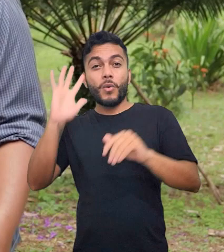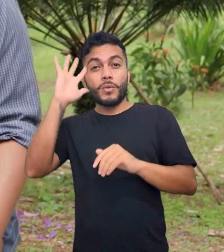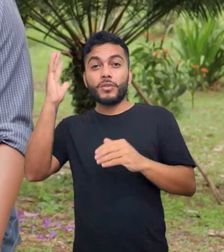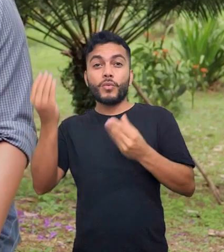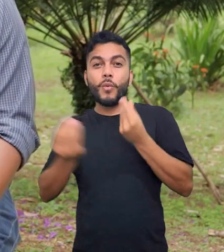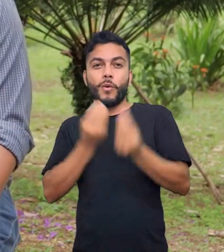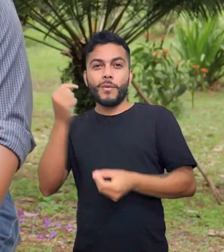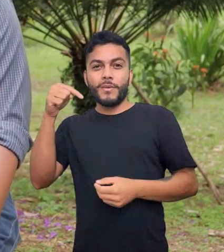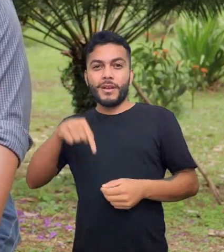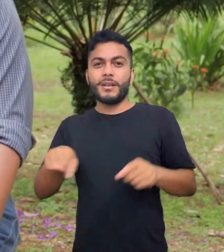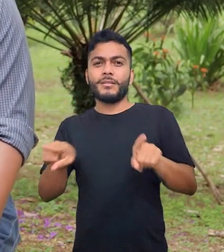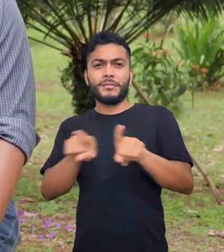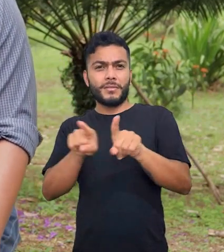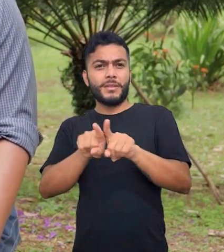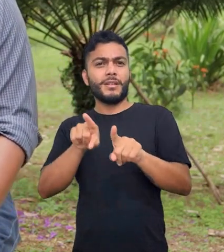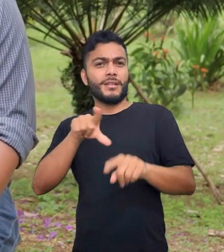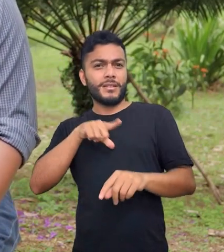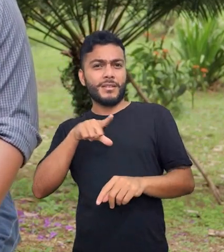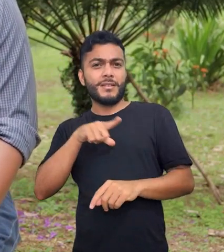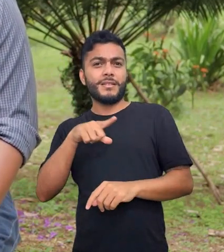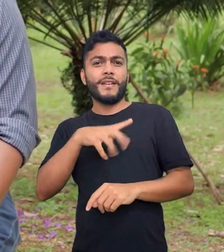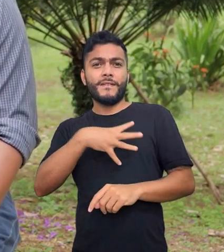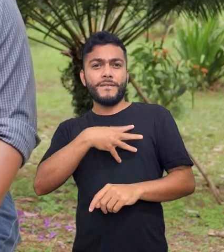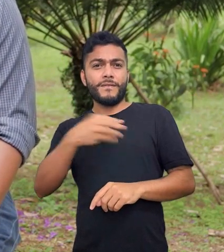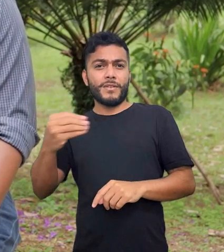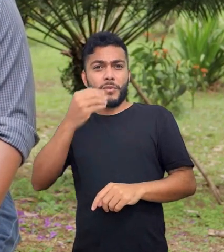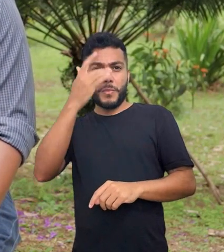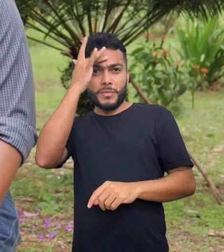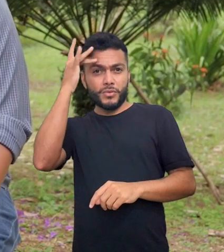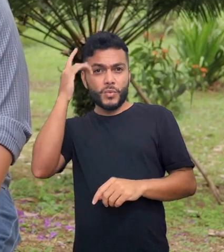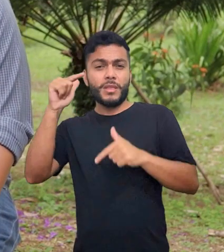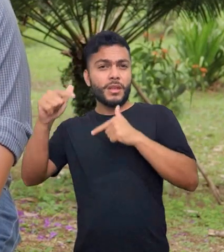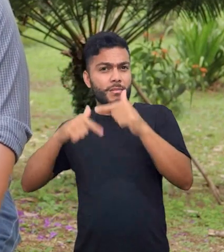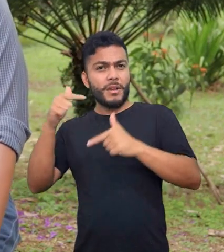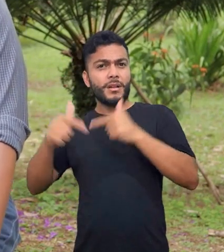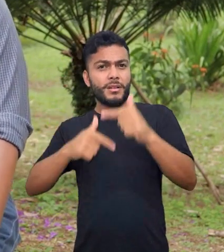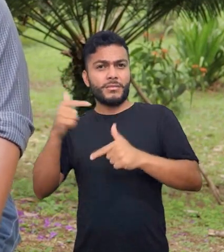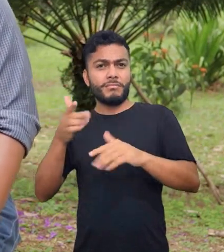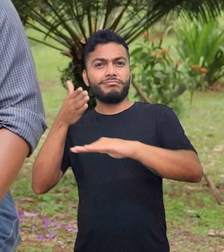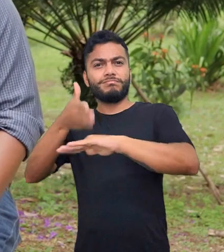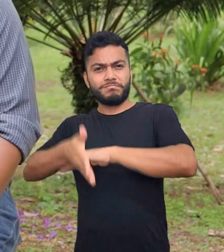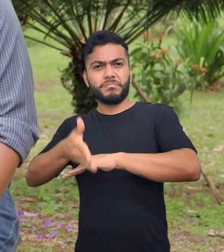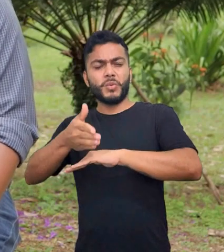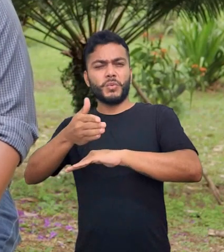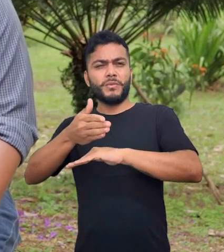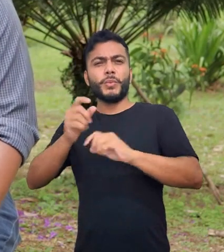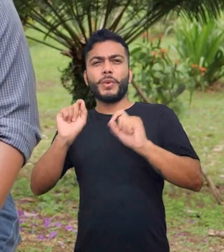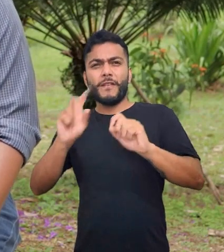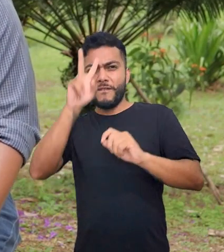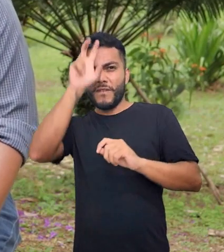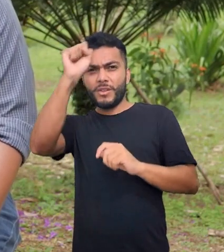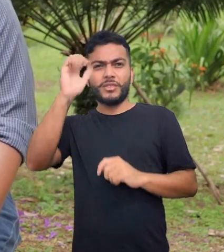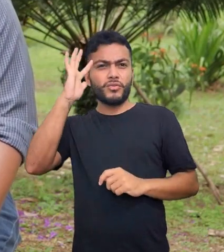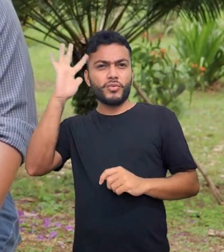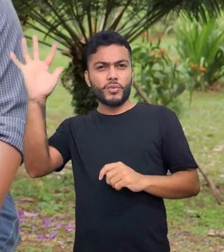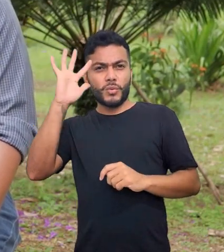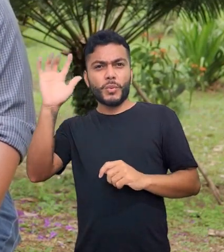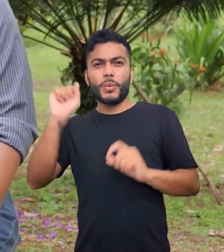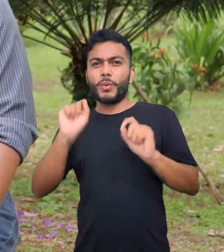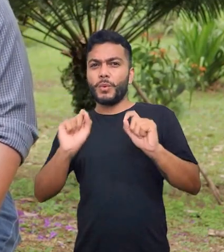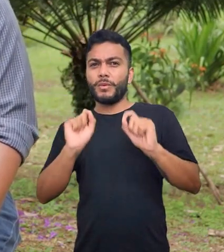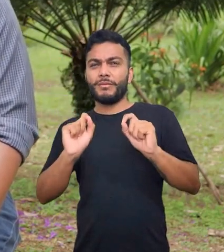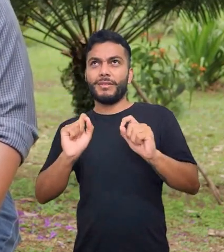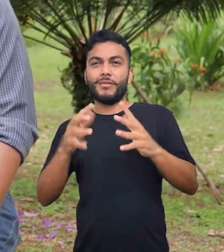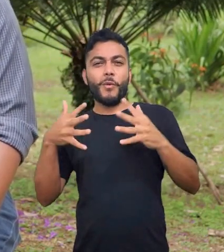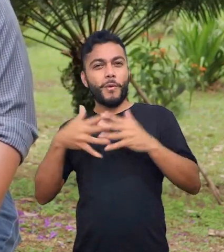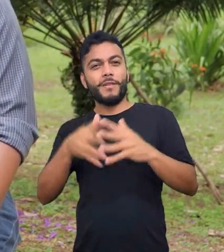trabalhadoras que acessam esse lugar e alimentam sonhos, né? Assim, é complexo dizer que a universidade pública significa